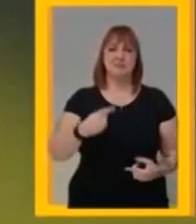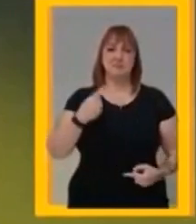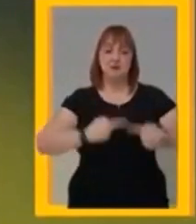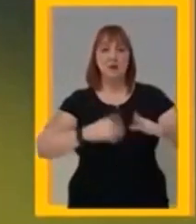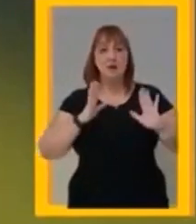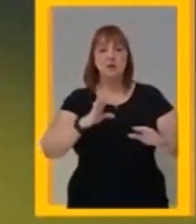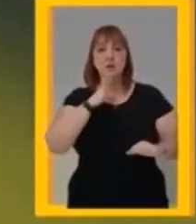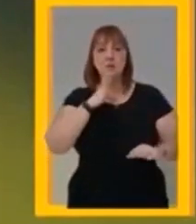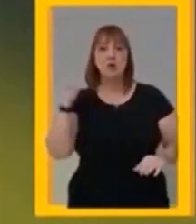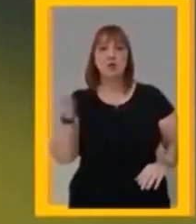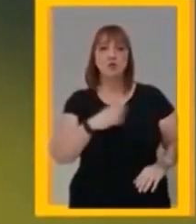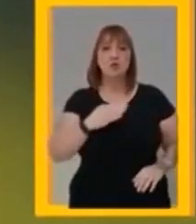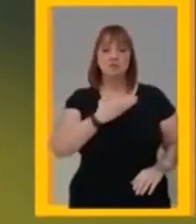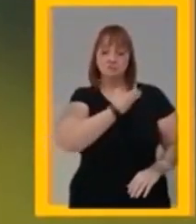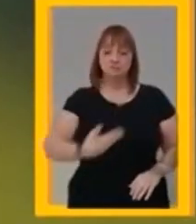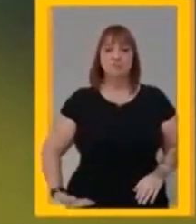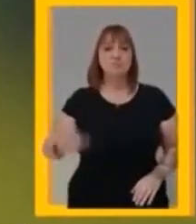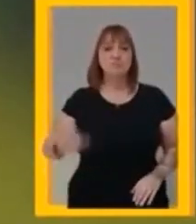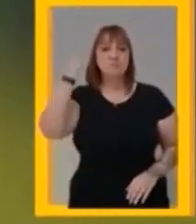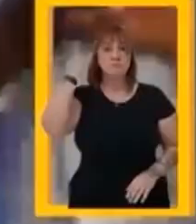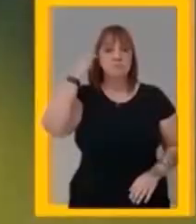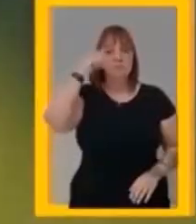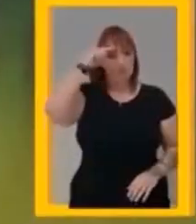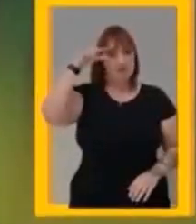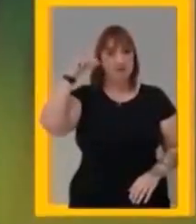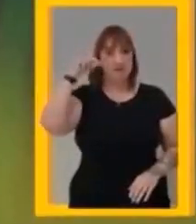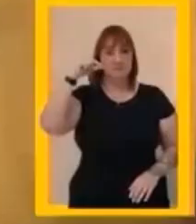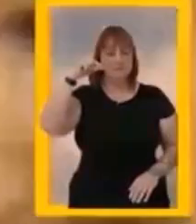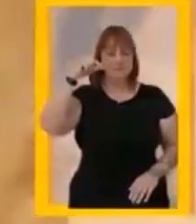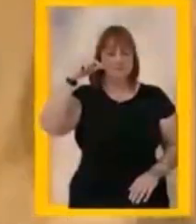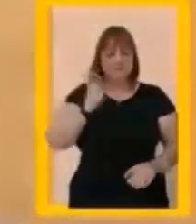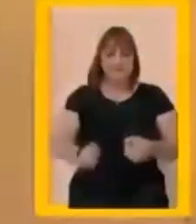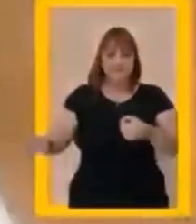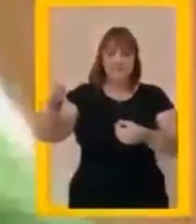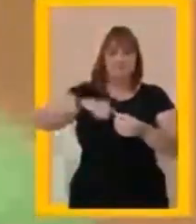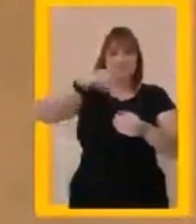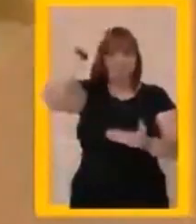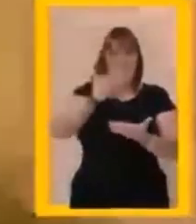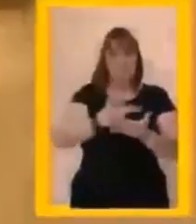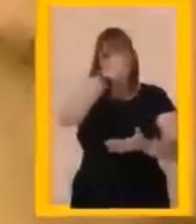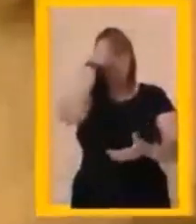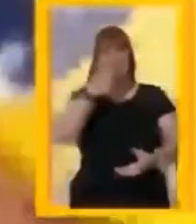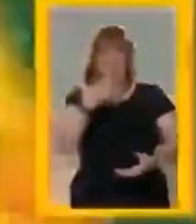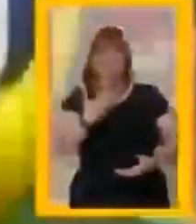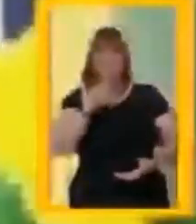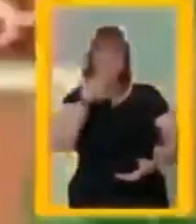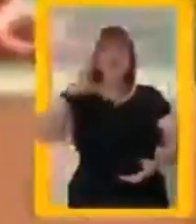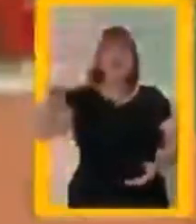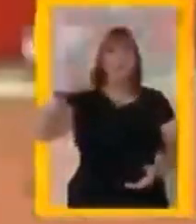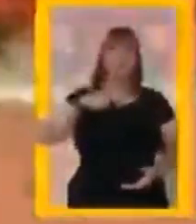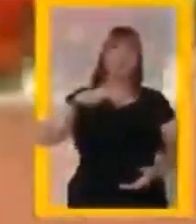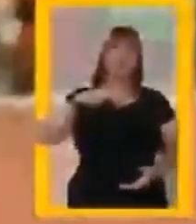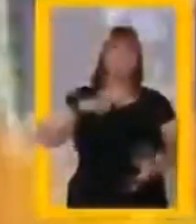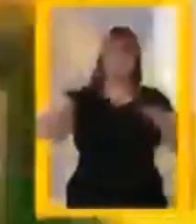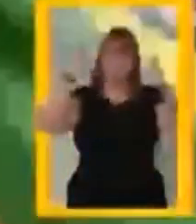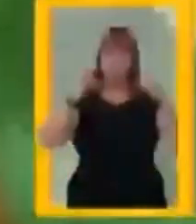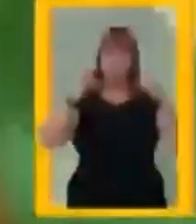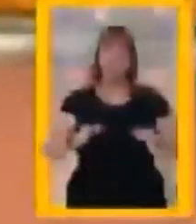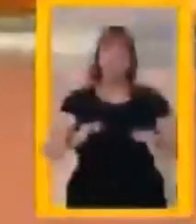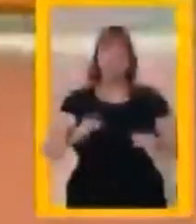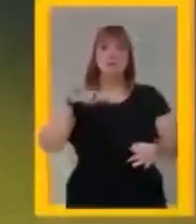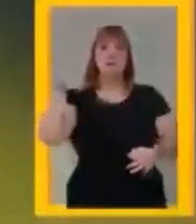política. Mas eu conheci o novo governador de São Paulo, Márcio França, e a minha esperança voltou. Gente boa, tem palavra